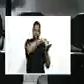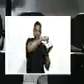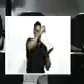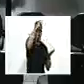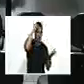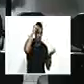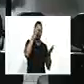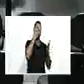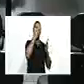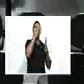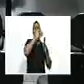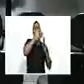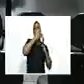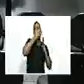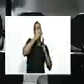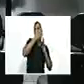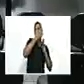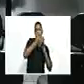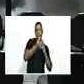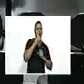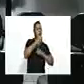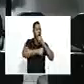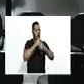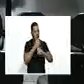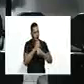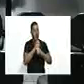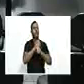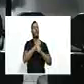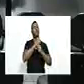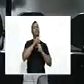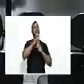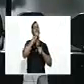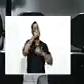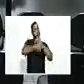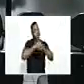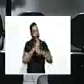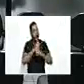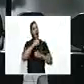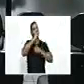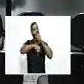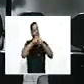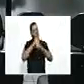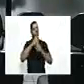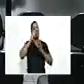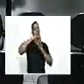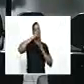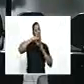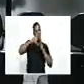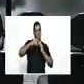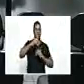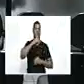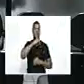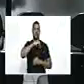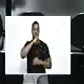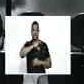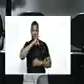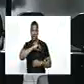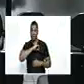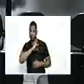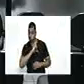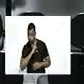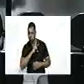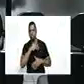fatiar isso em vários anos retroagindo a cada ano um mês a data base e a gente chega